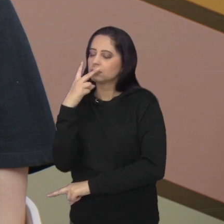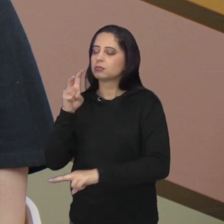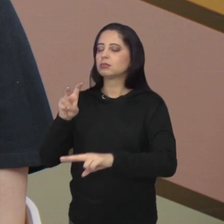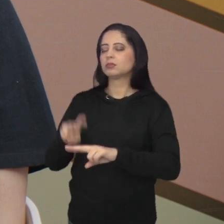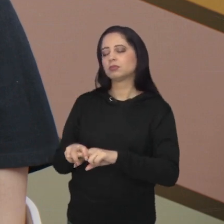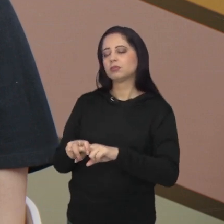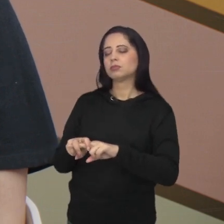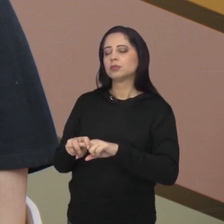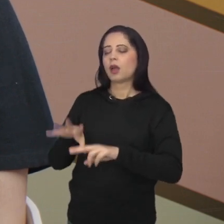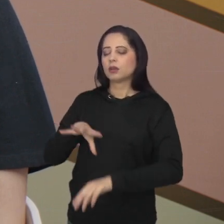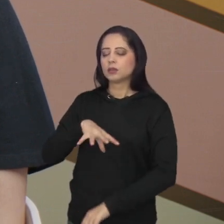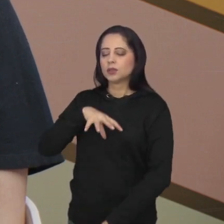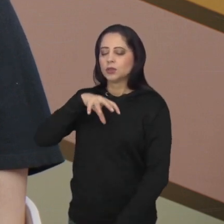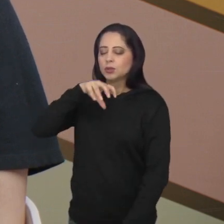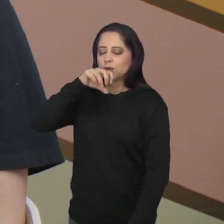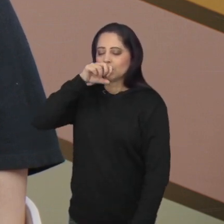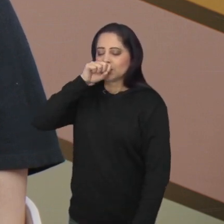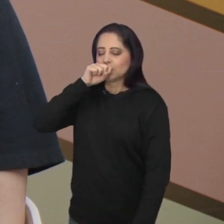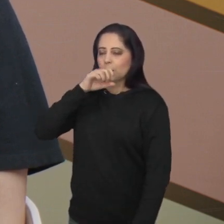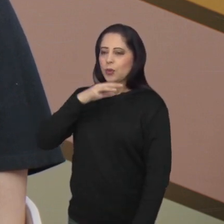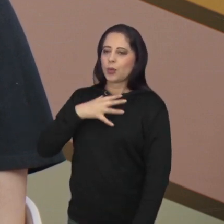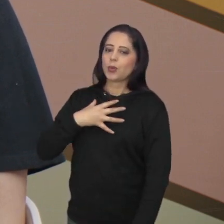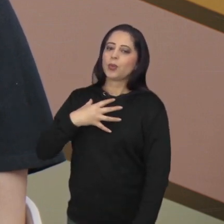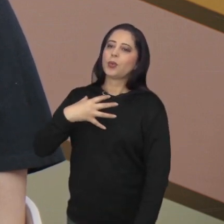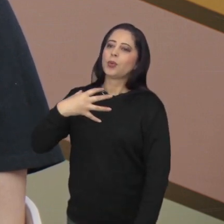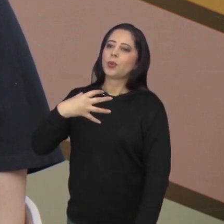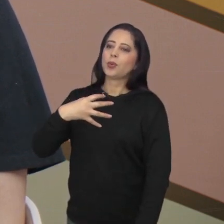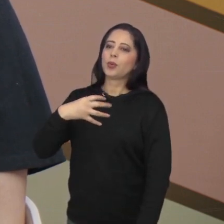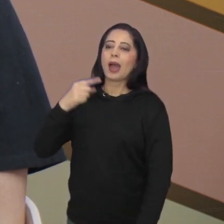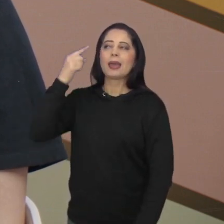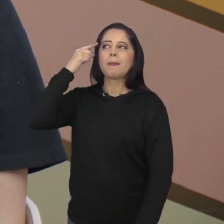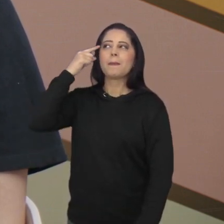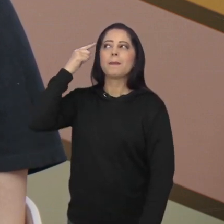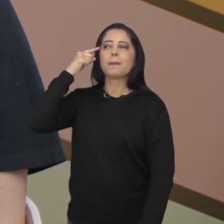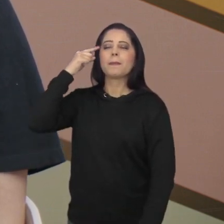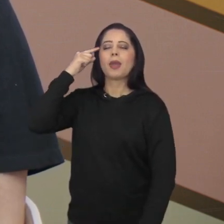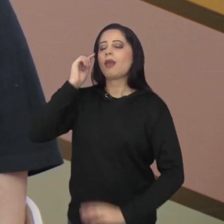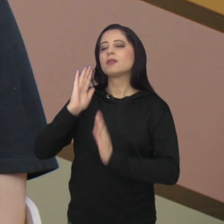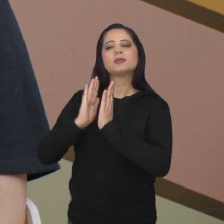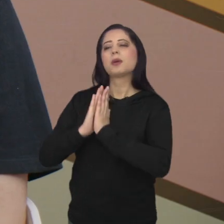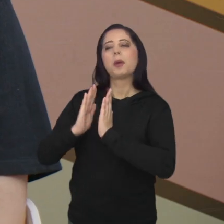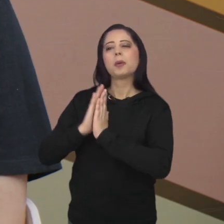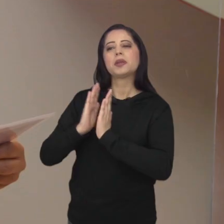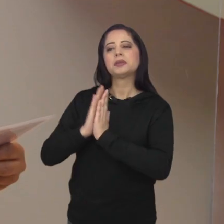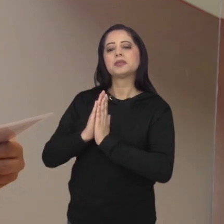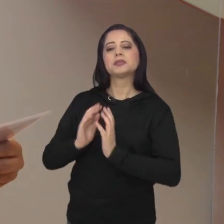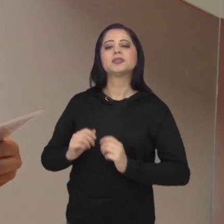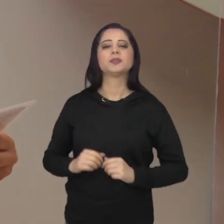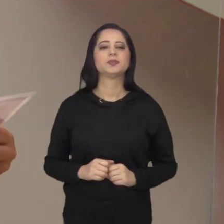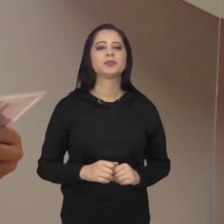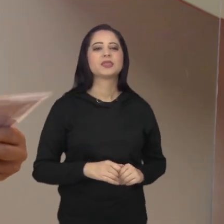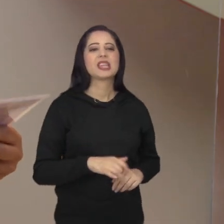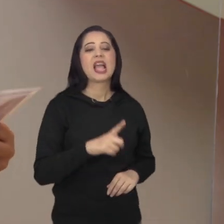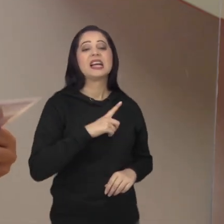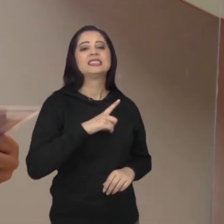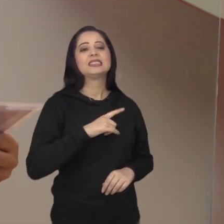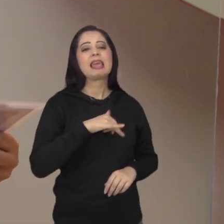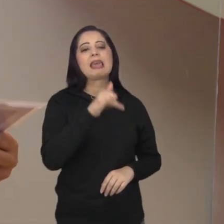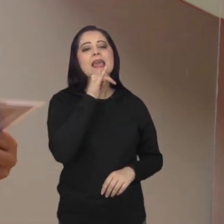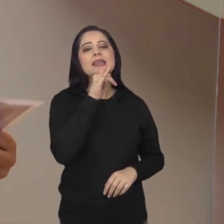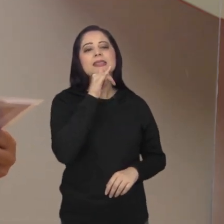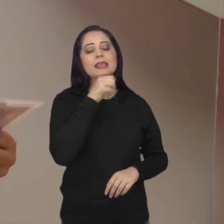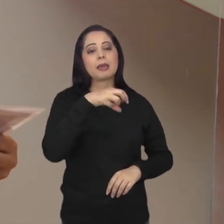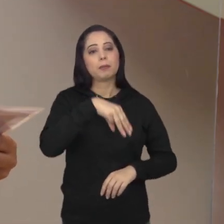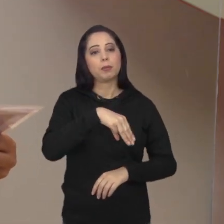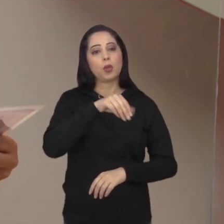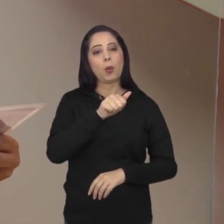olhos, prestar atenção na respiração ou dizer um mantra e meditar. Que bacana. Tem alguns exemplos de